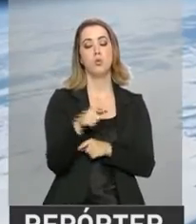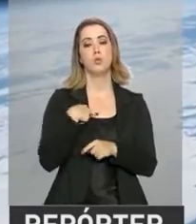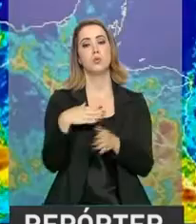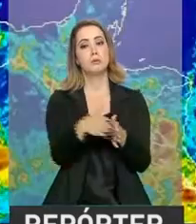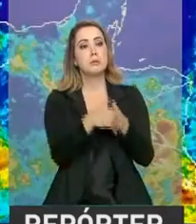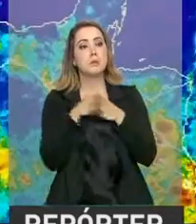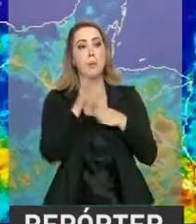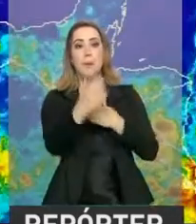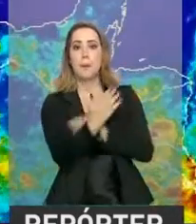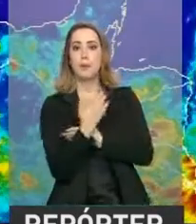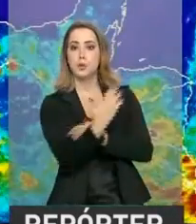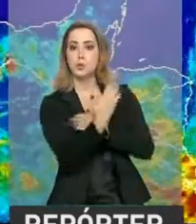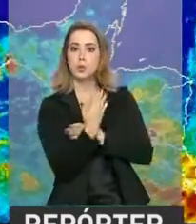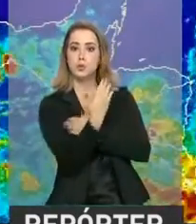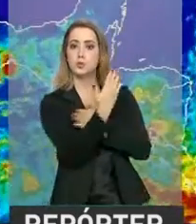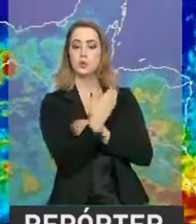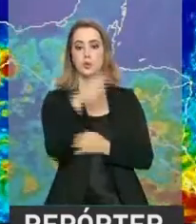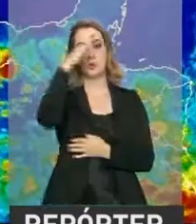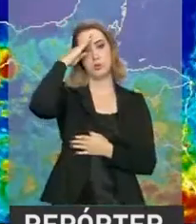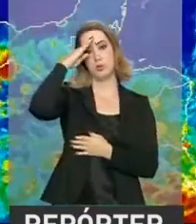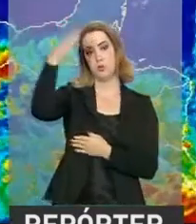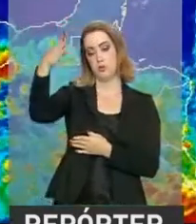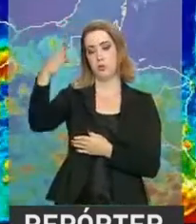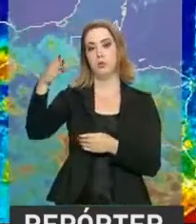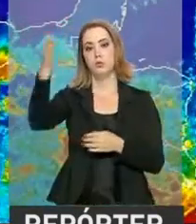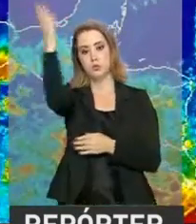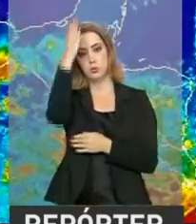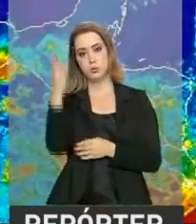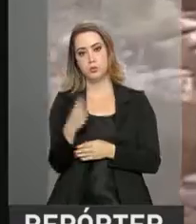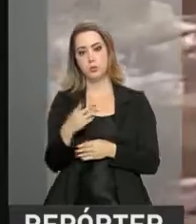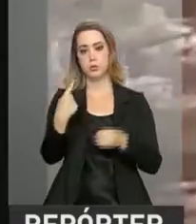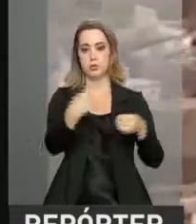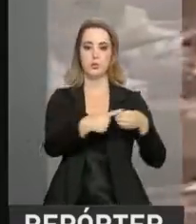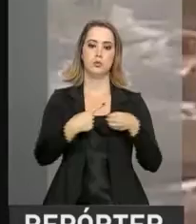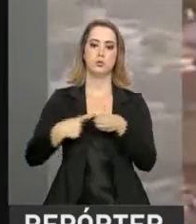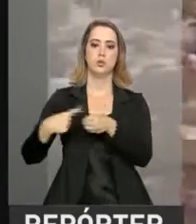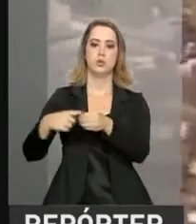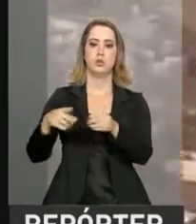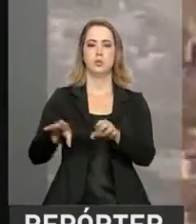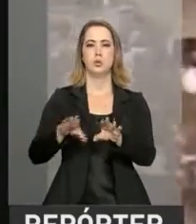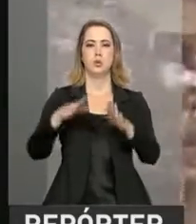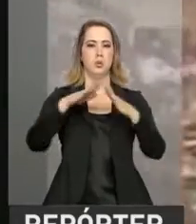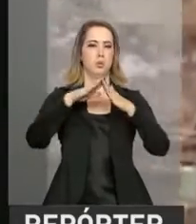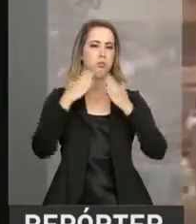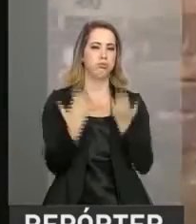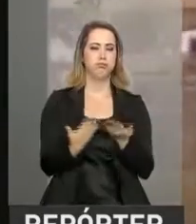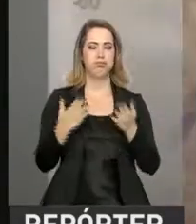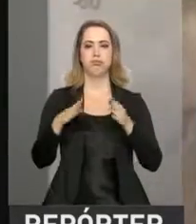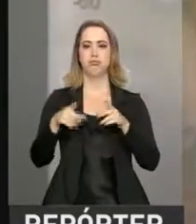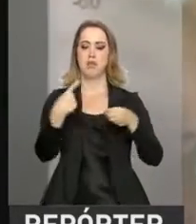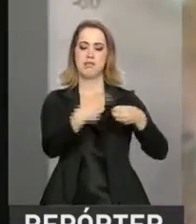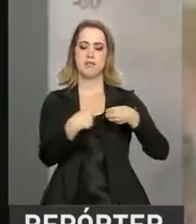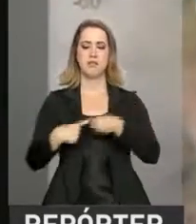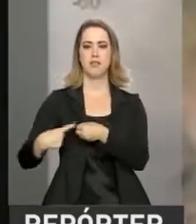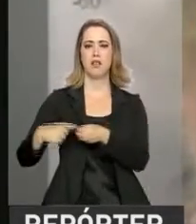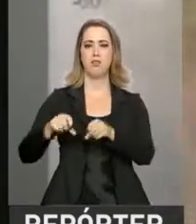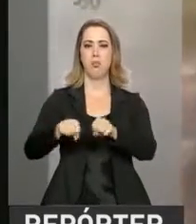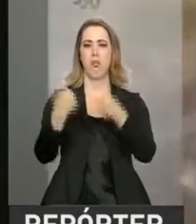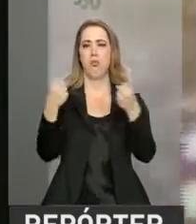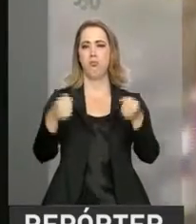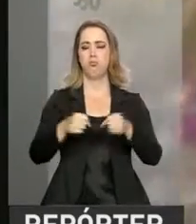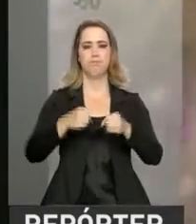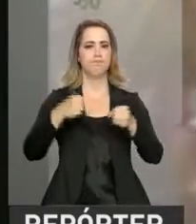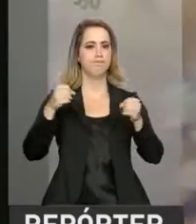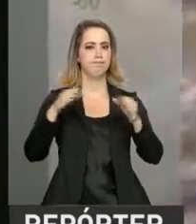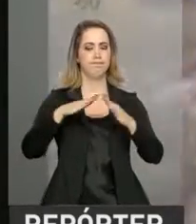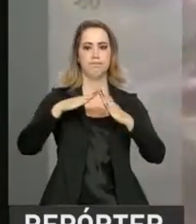pediu reforço e o apoio das tropas brasileiras para as áreas mais destruídas do Haiti. As cidades ficam a mais de 200